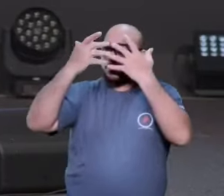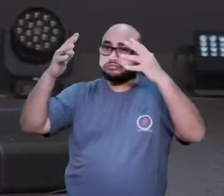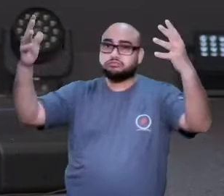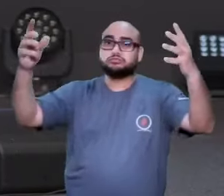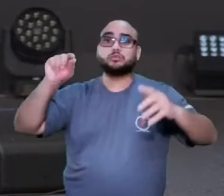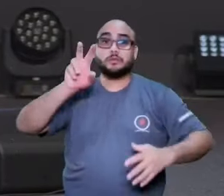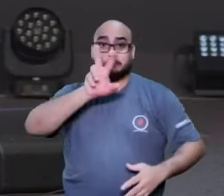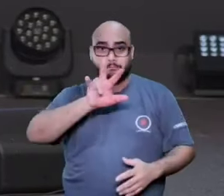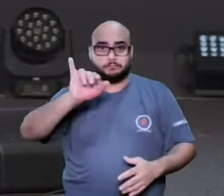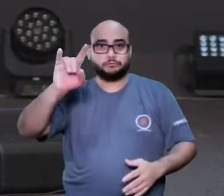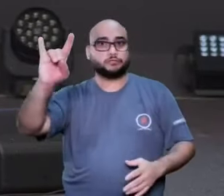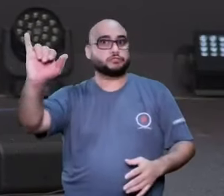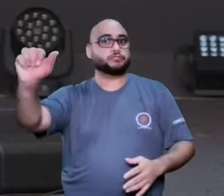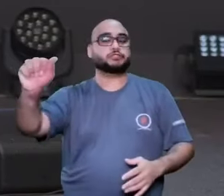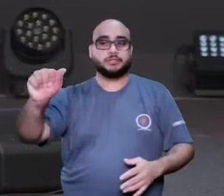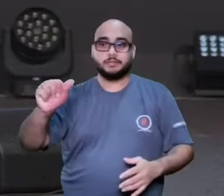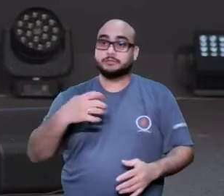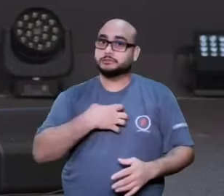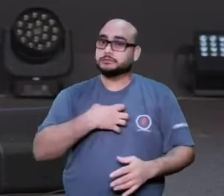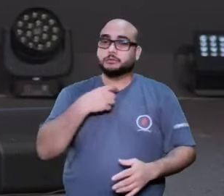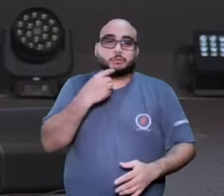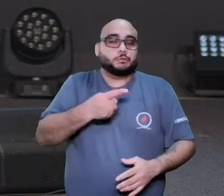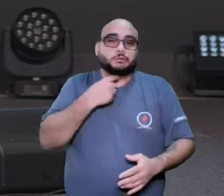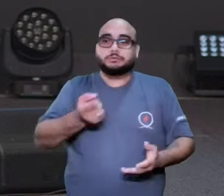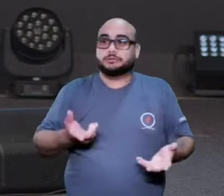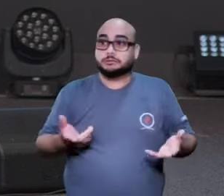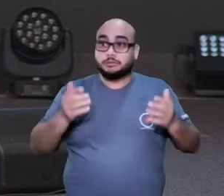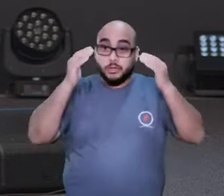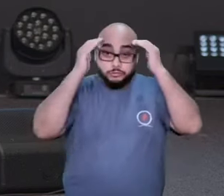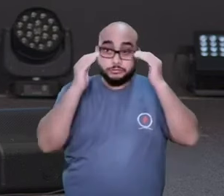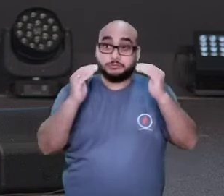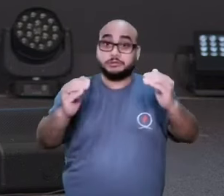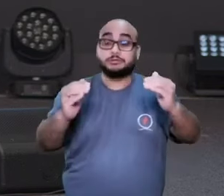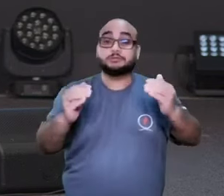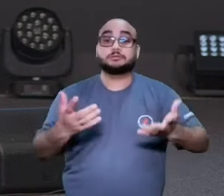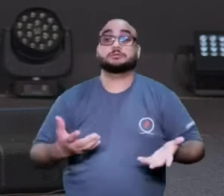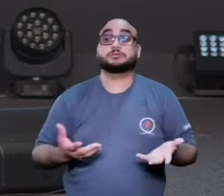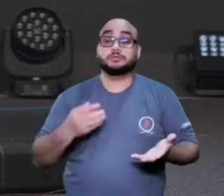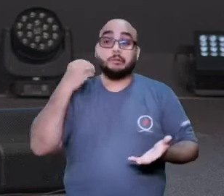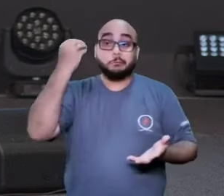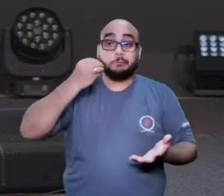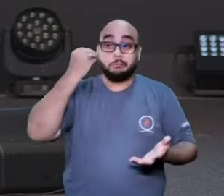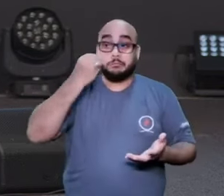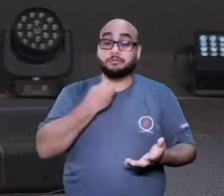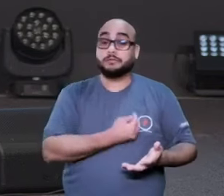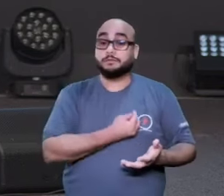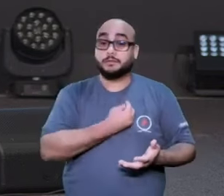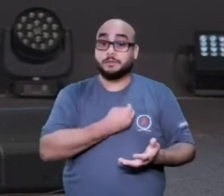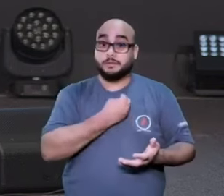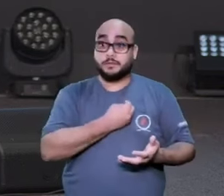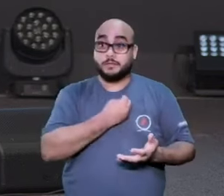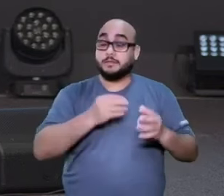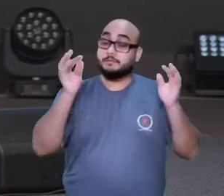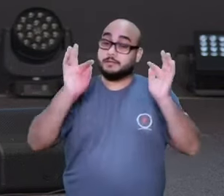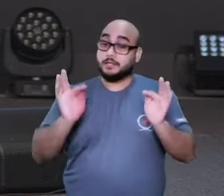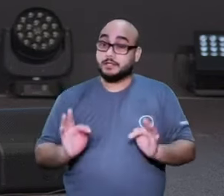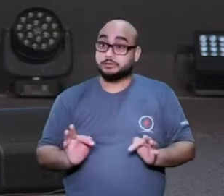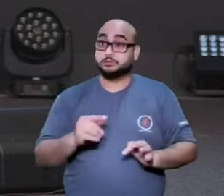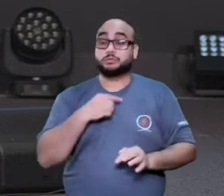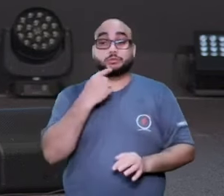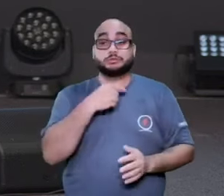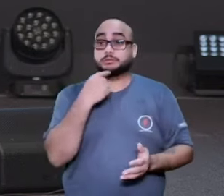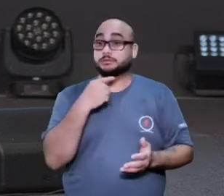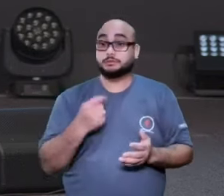isso que elas não consegu Honrar degustar e vibrar no desabrochar de uma